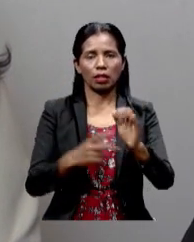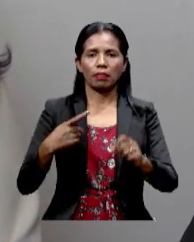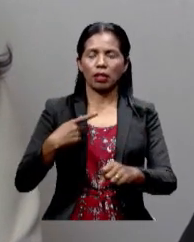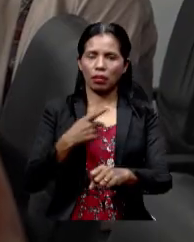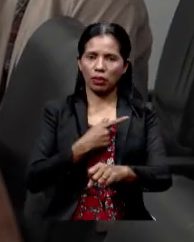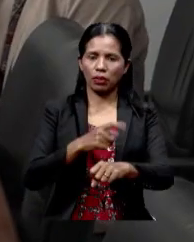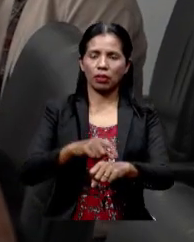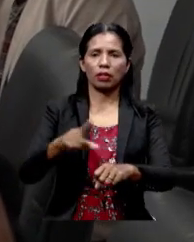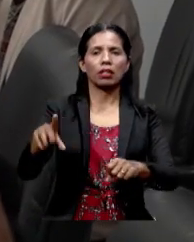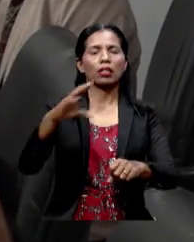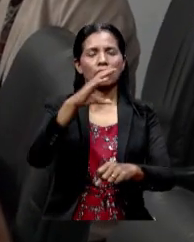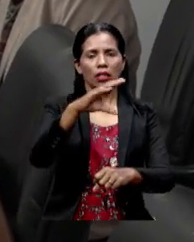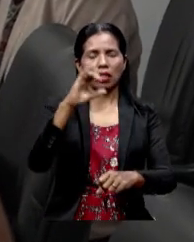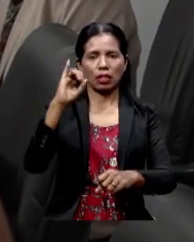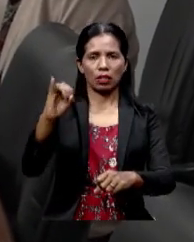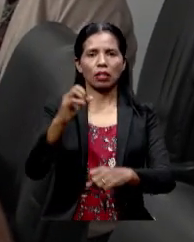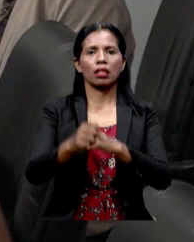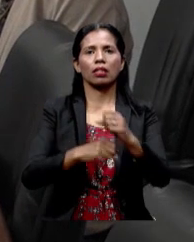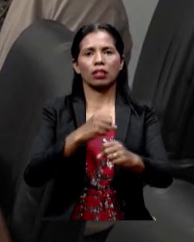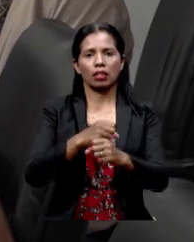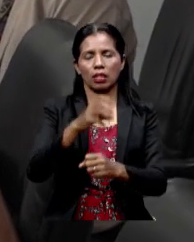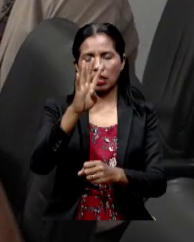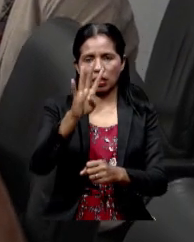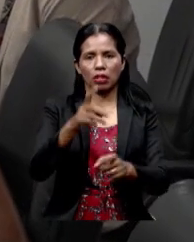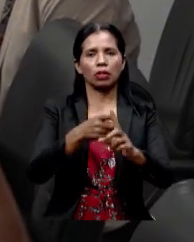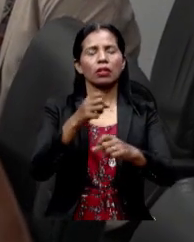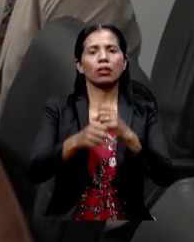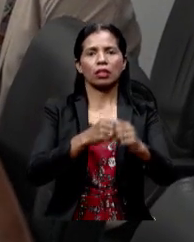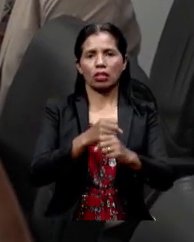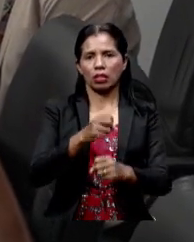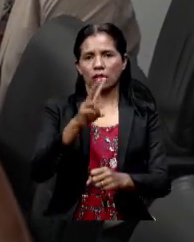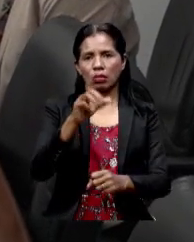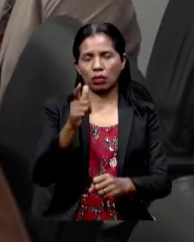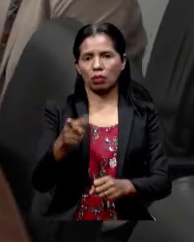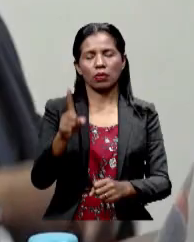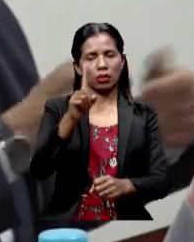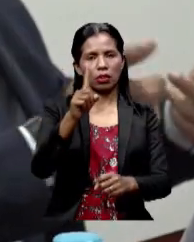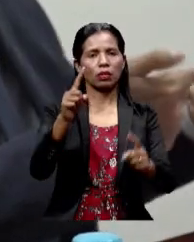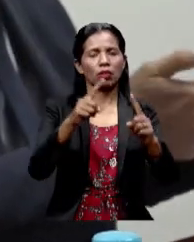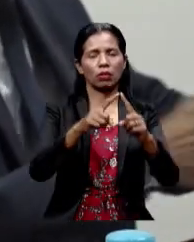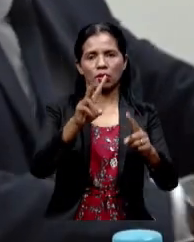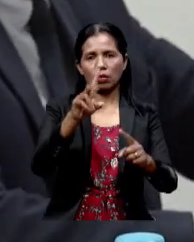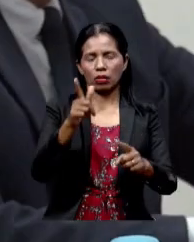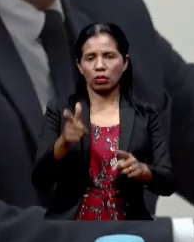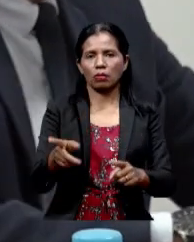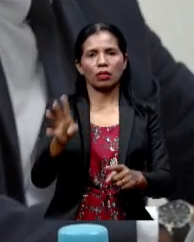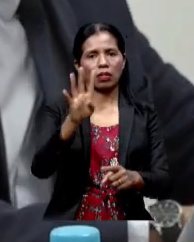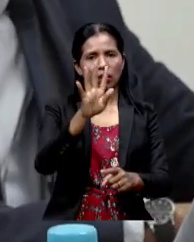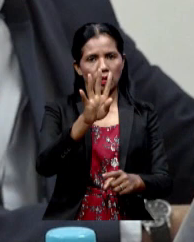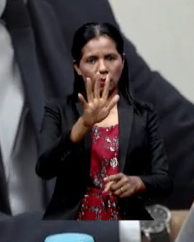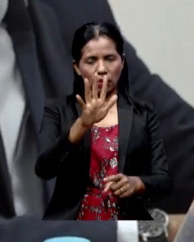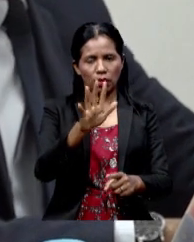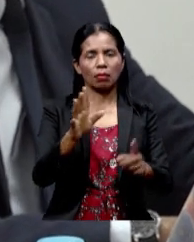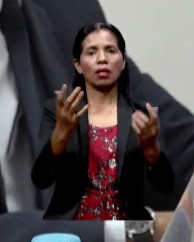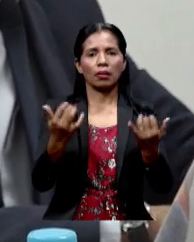e a Conselho Imprensa, ba período Tinanghat, Husi Tina Rimrua Ruanulu Resinida, to Tina Rimrua Ruanulu Resin Lima. Mai be